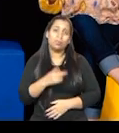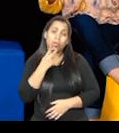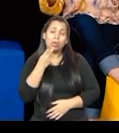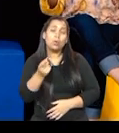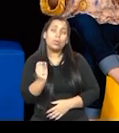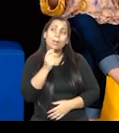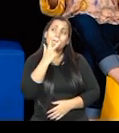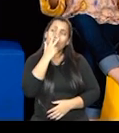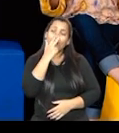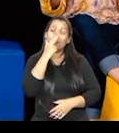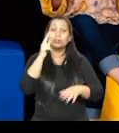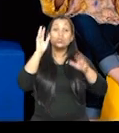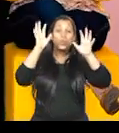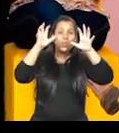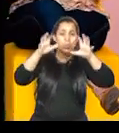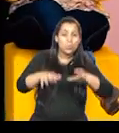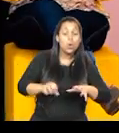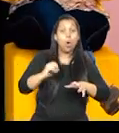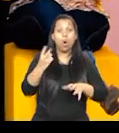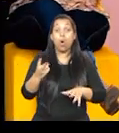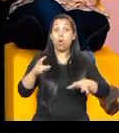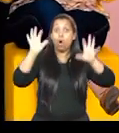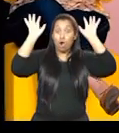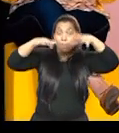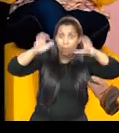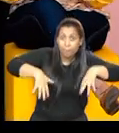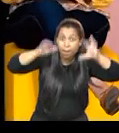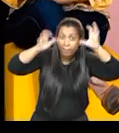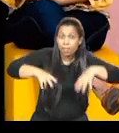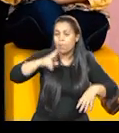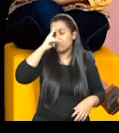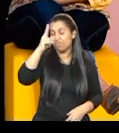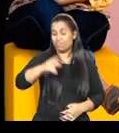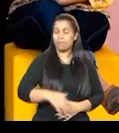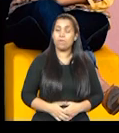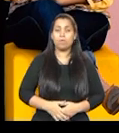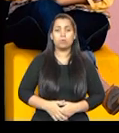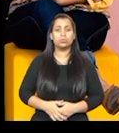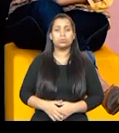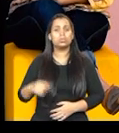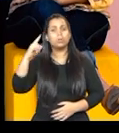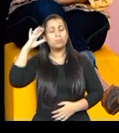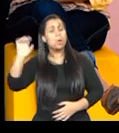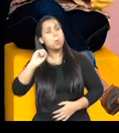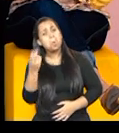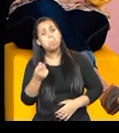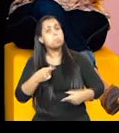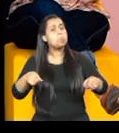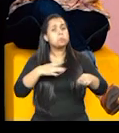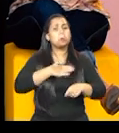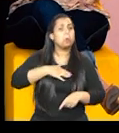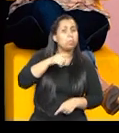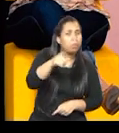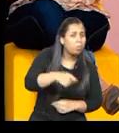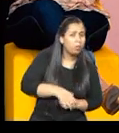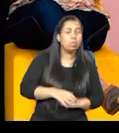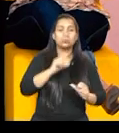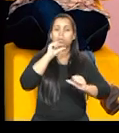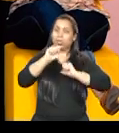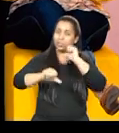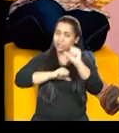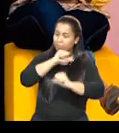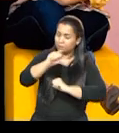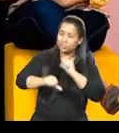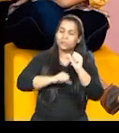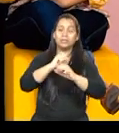ou uma forte tempestade. A regra é soltar a imaginação. Pense em uma música que você gosta e transforme algum